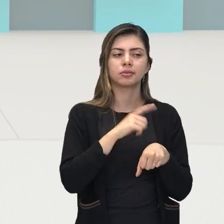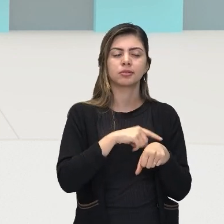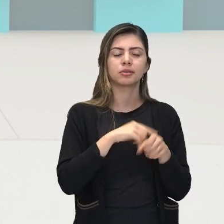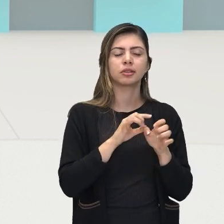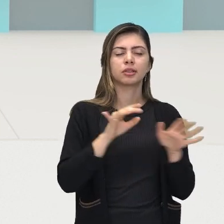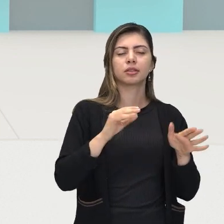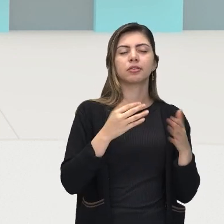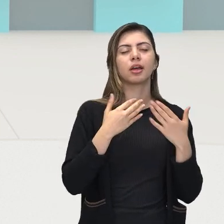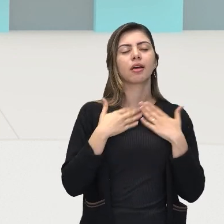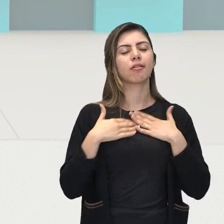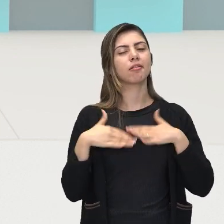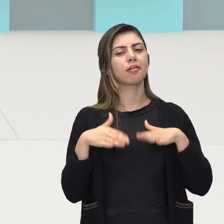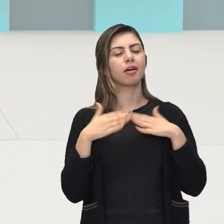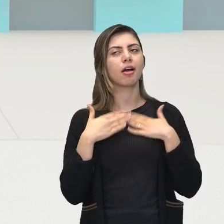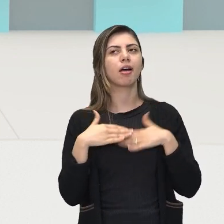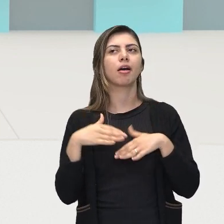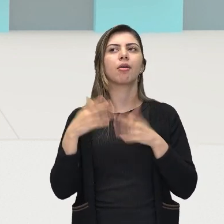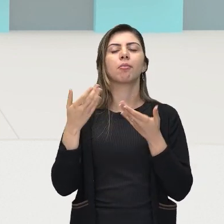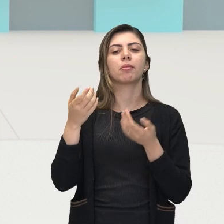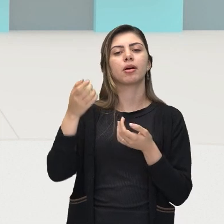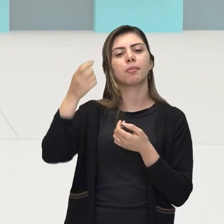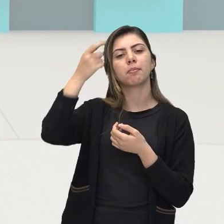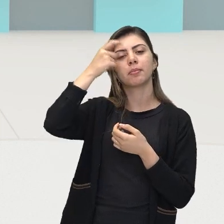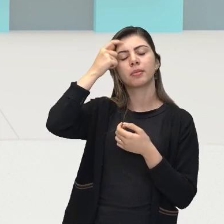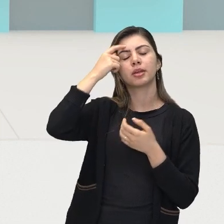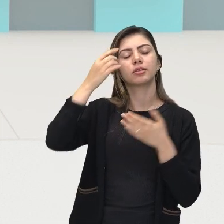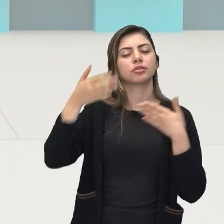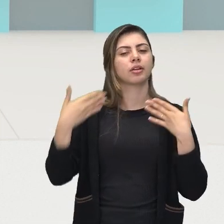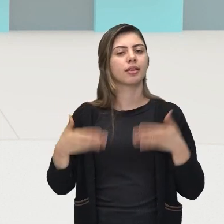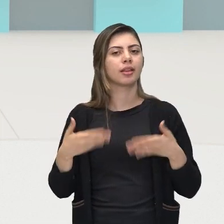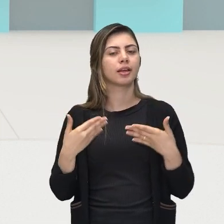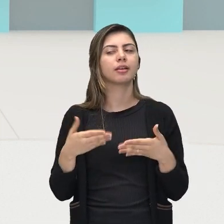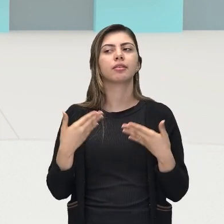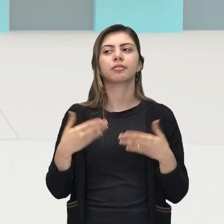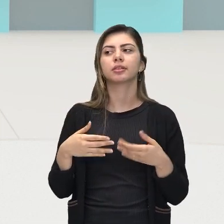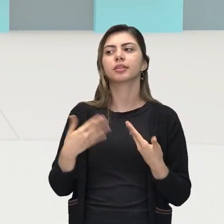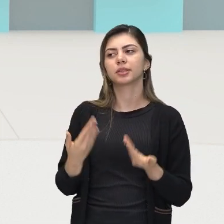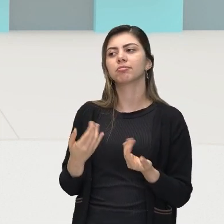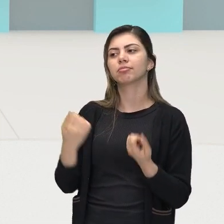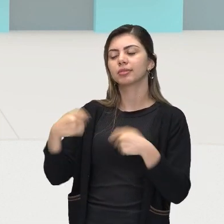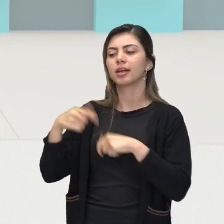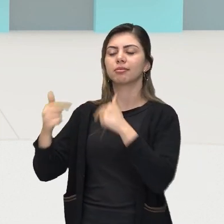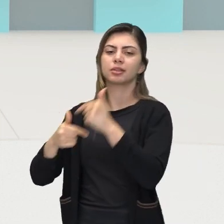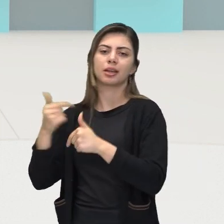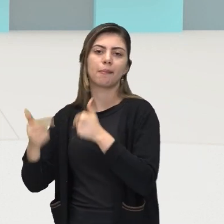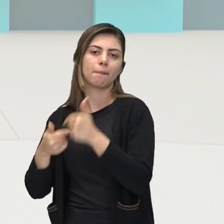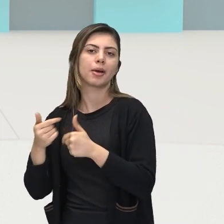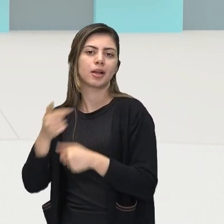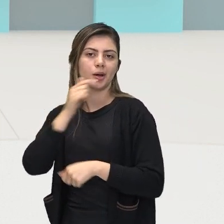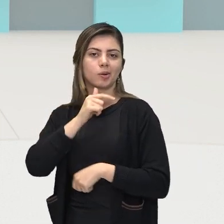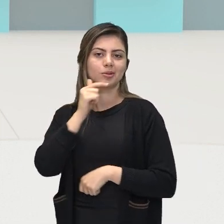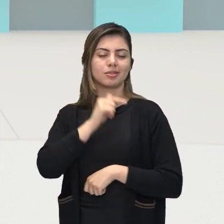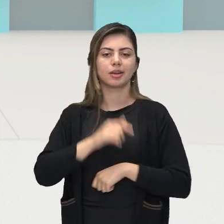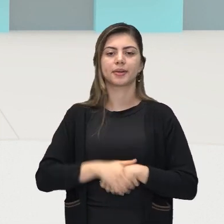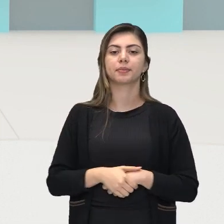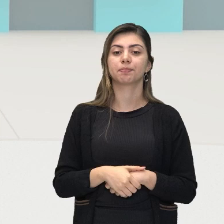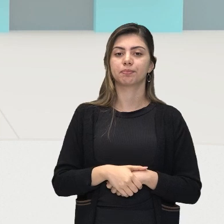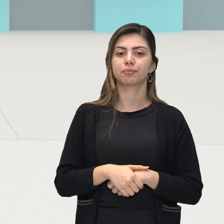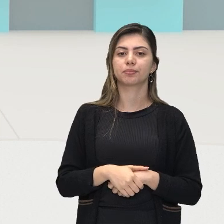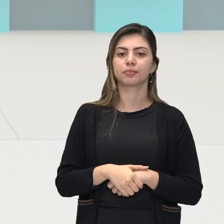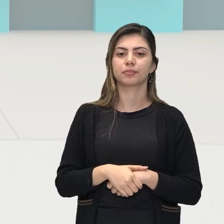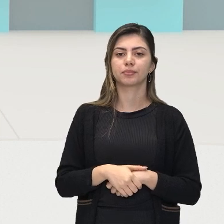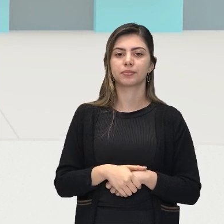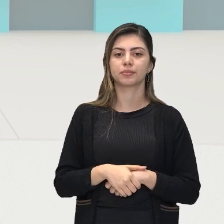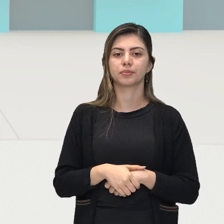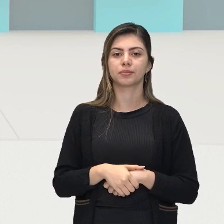o nosso corpo, relaxa a nossa mente e a gente se sente mais preparado para enfrentar os desafios da vida. Prosseguindo, nós vamos ver